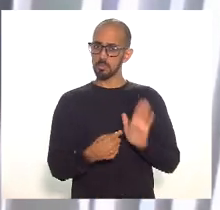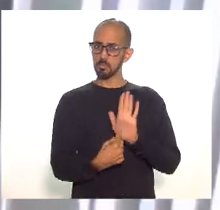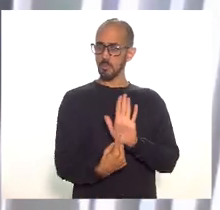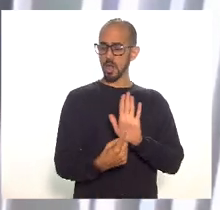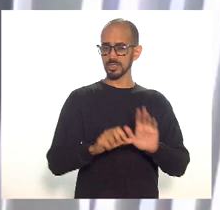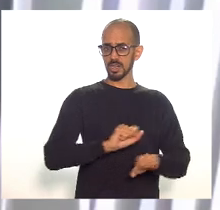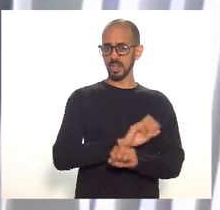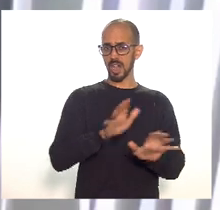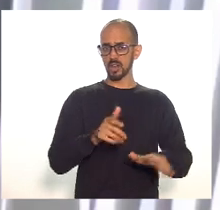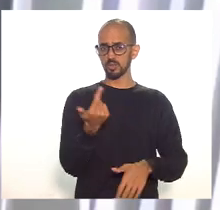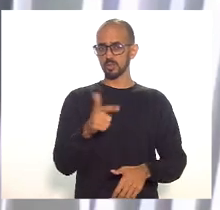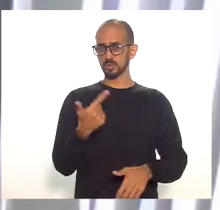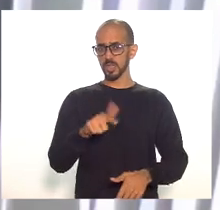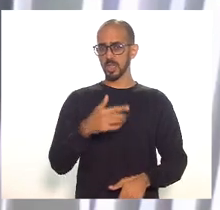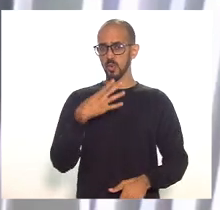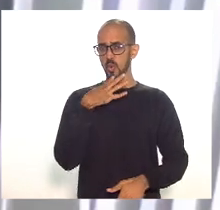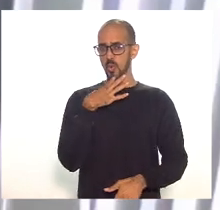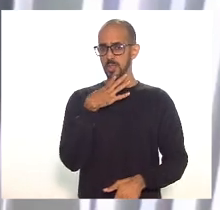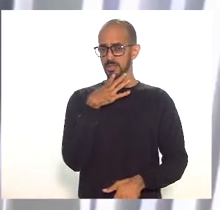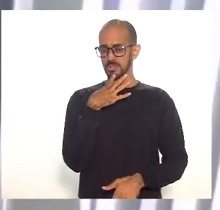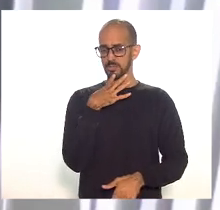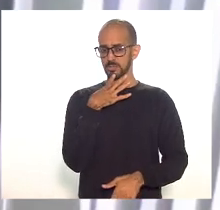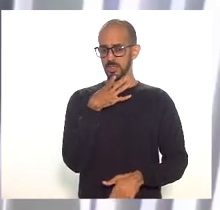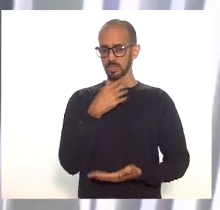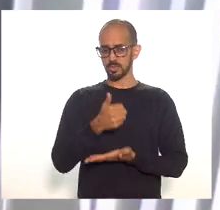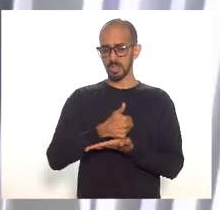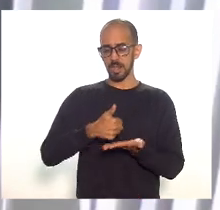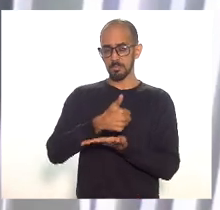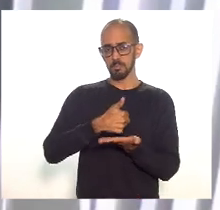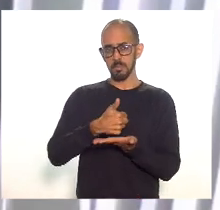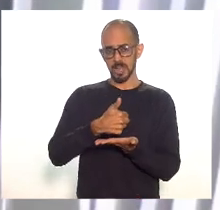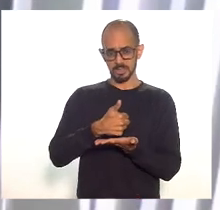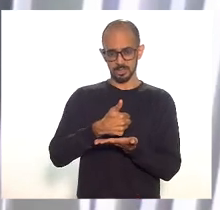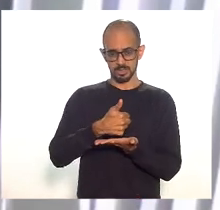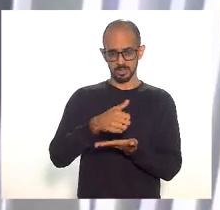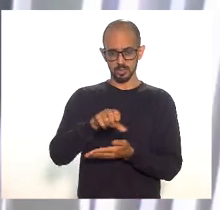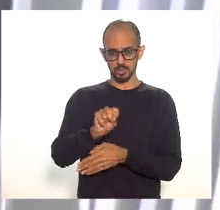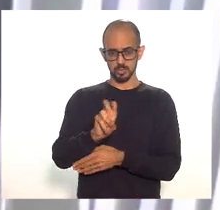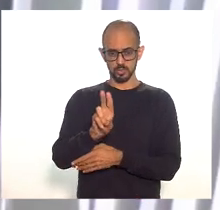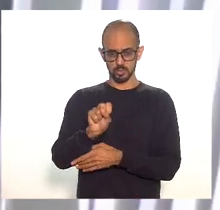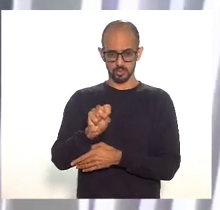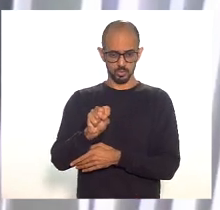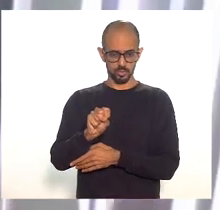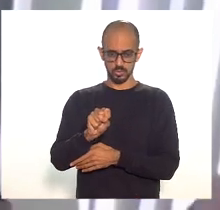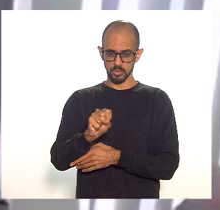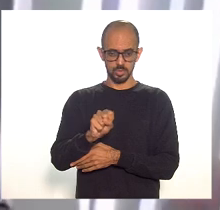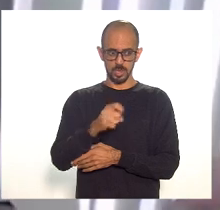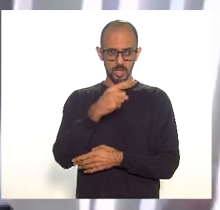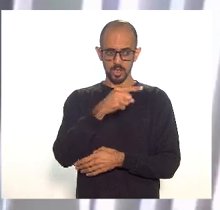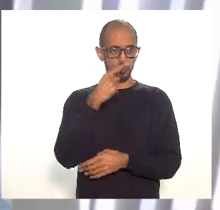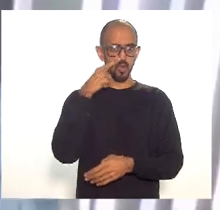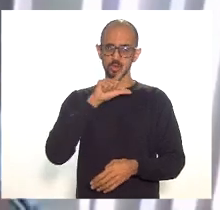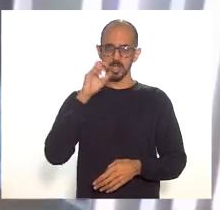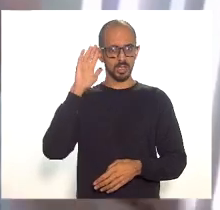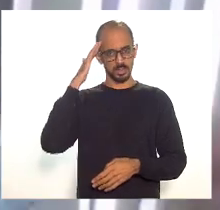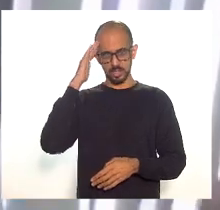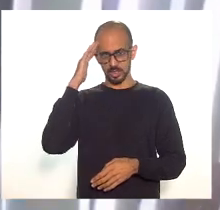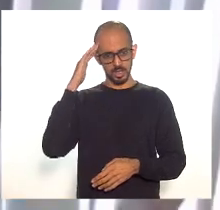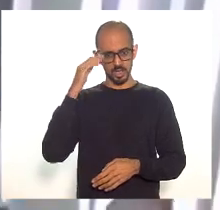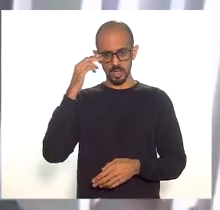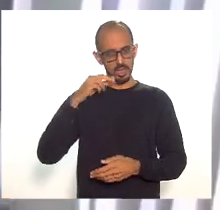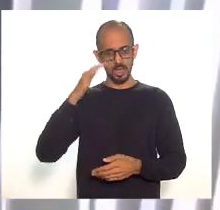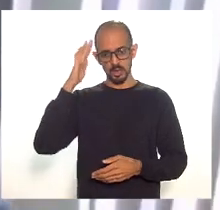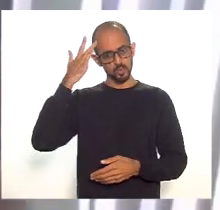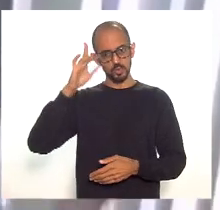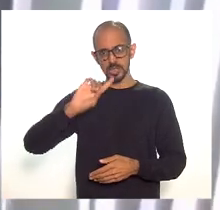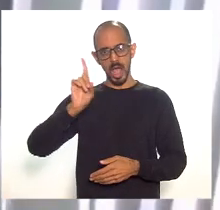completo dos princípios que dão sustentação ao Sistema Único de Saúde. Ele não entende de SUS, não sabe o significado do